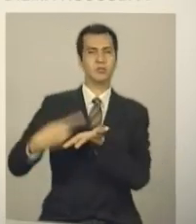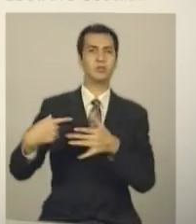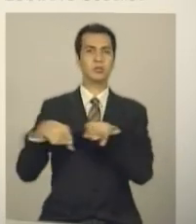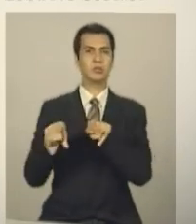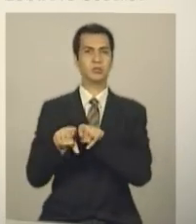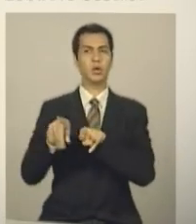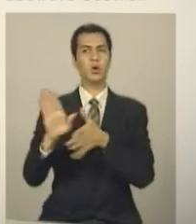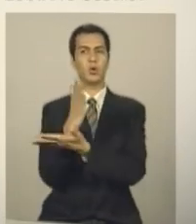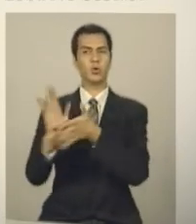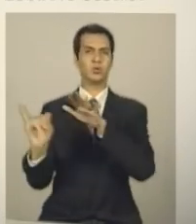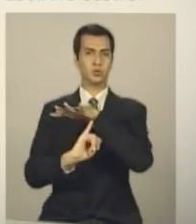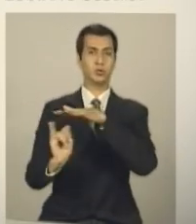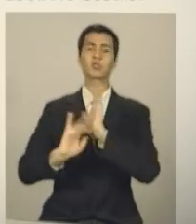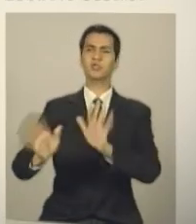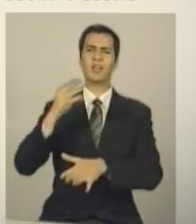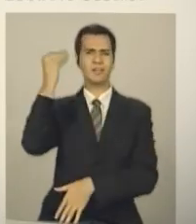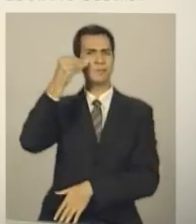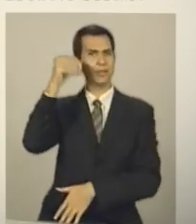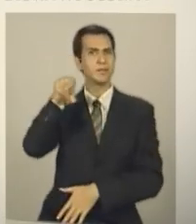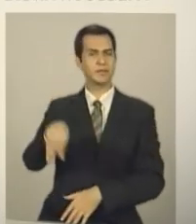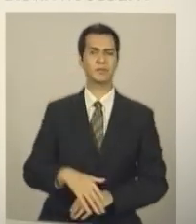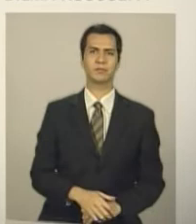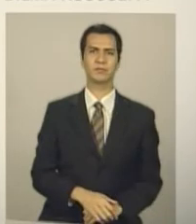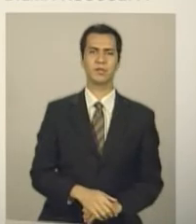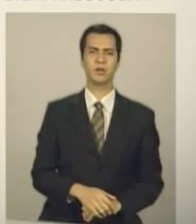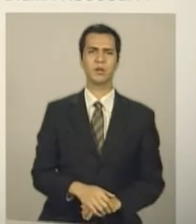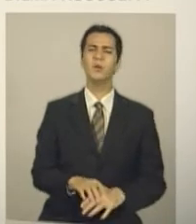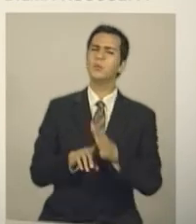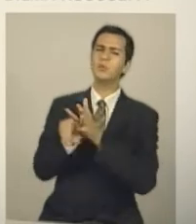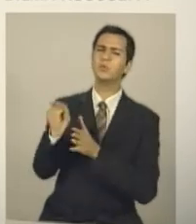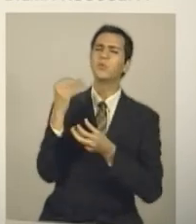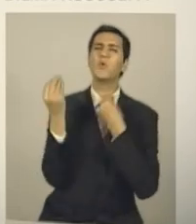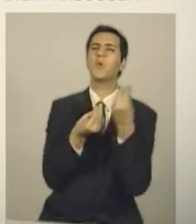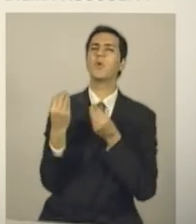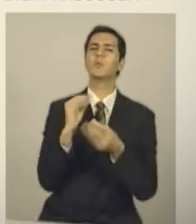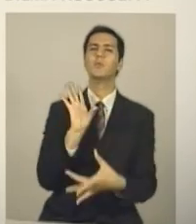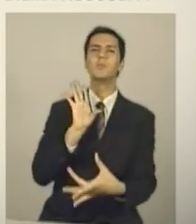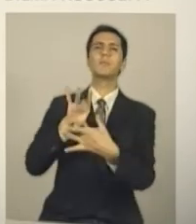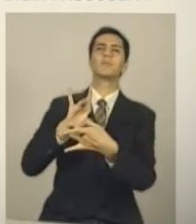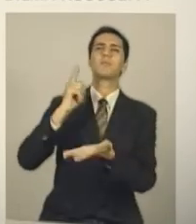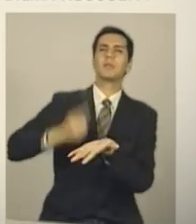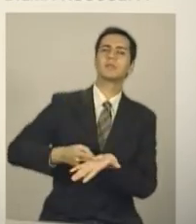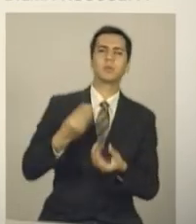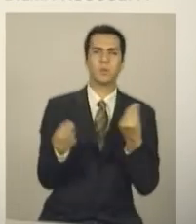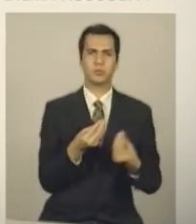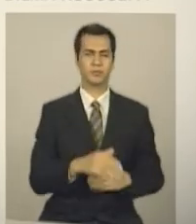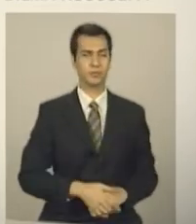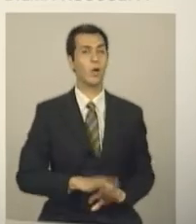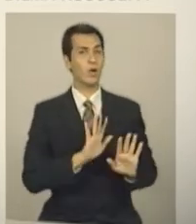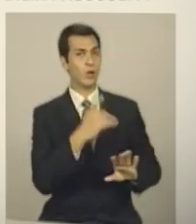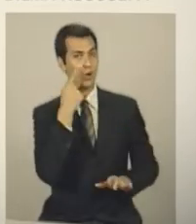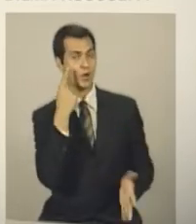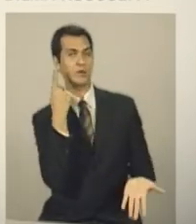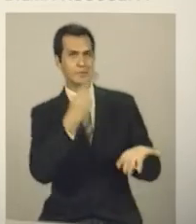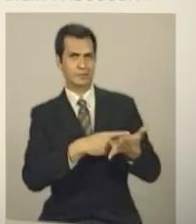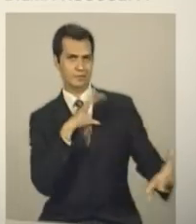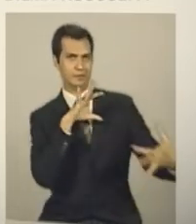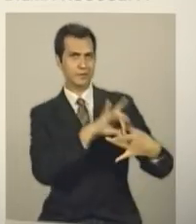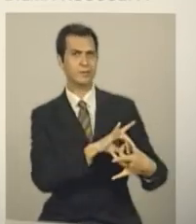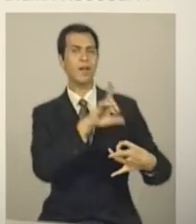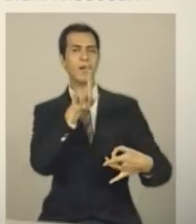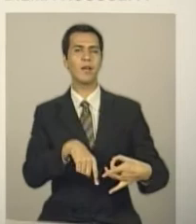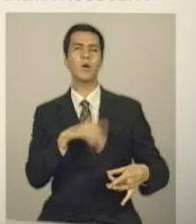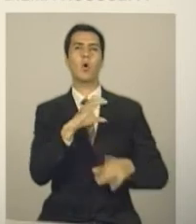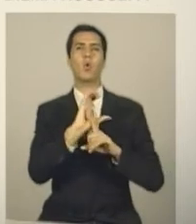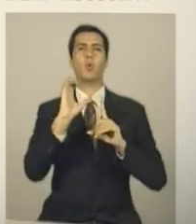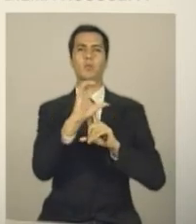dependentes como vai ser essa parceria presidenta olha Luciano essas parcerias com as comunidades terapêuticas